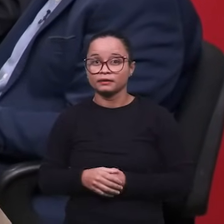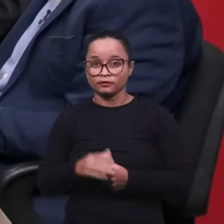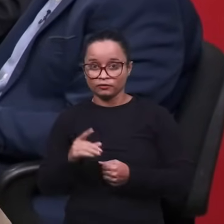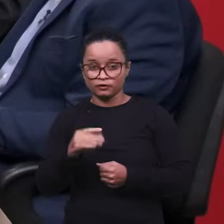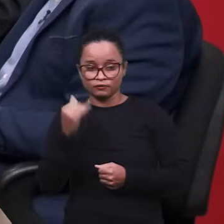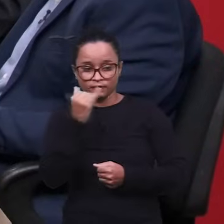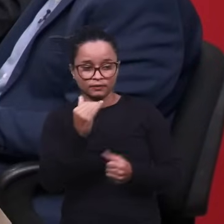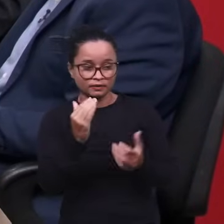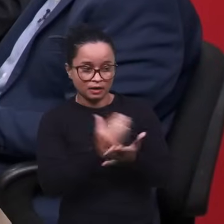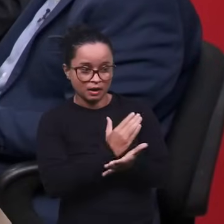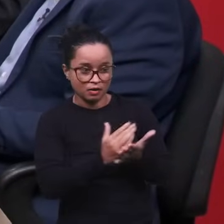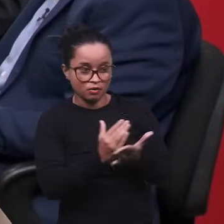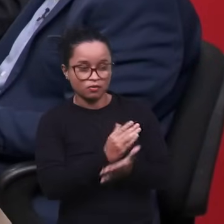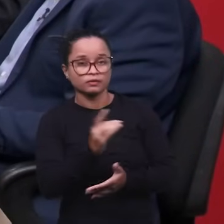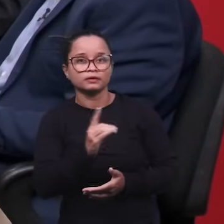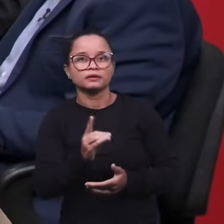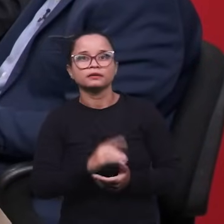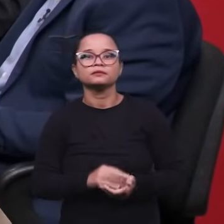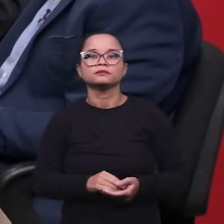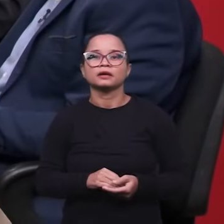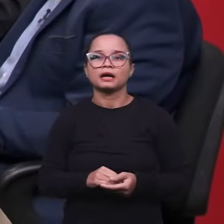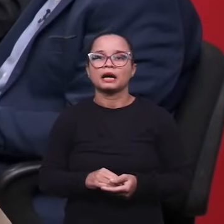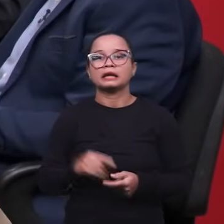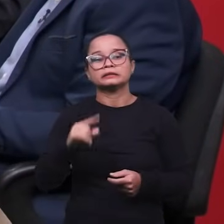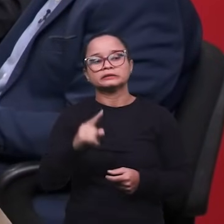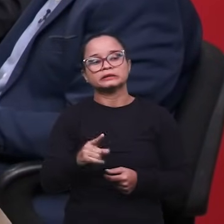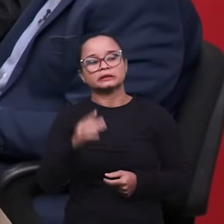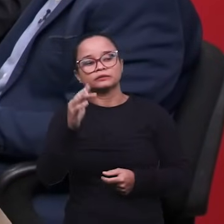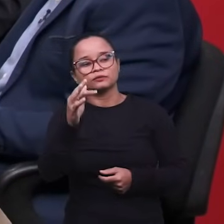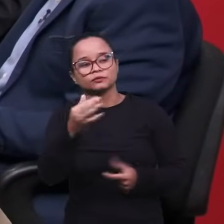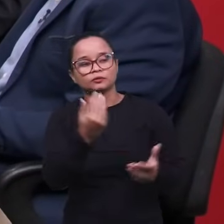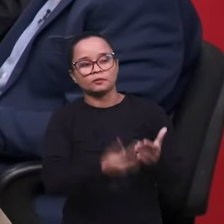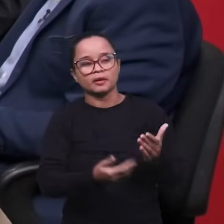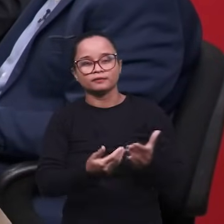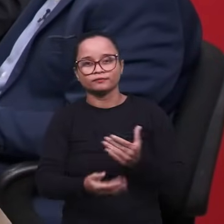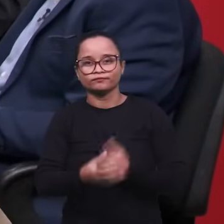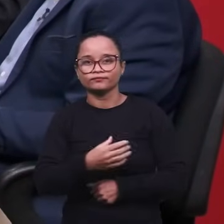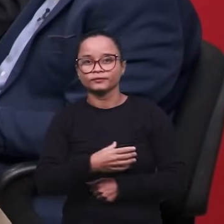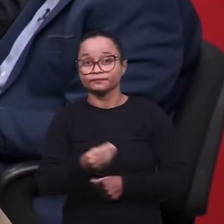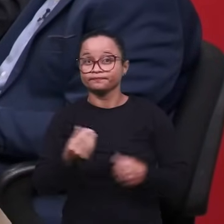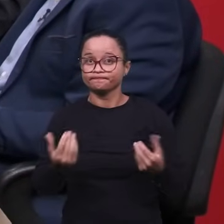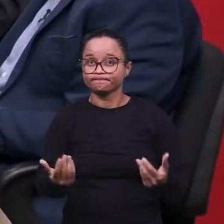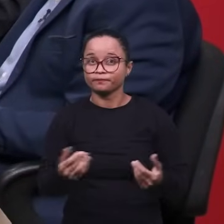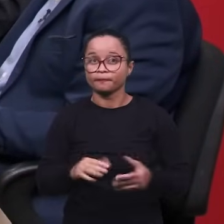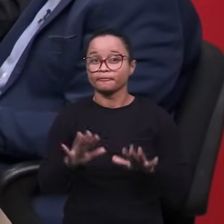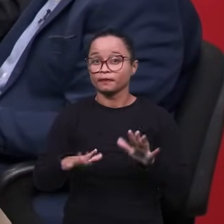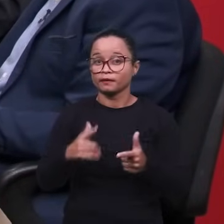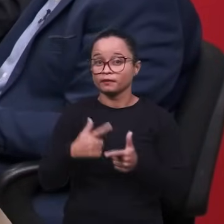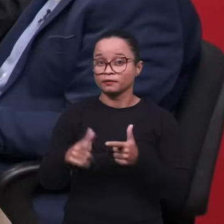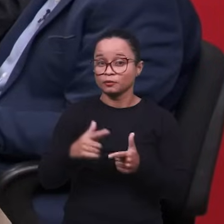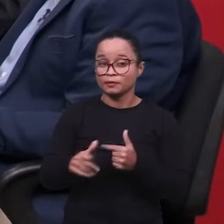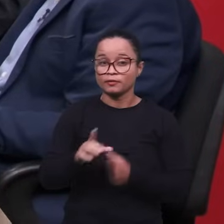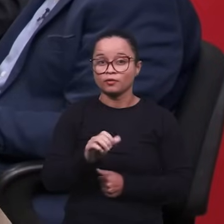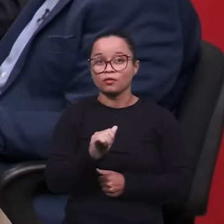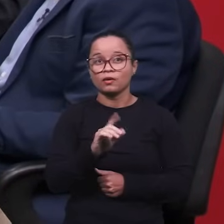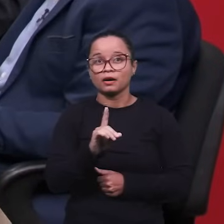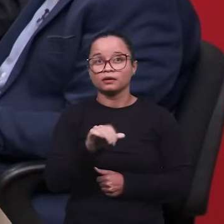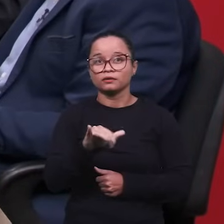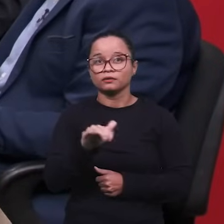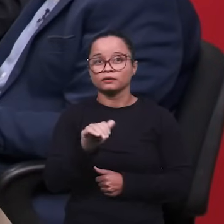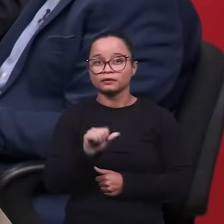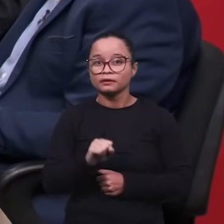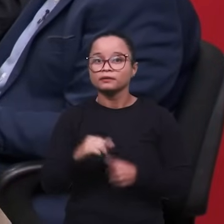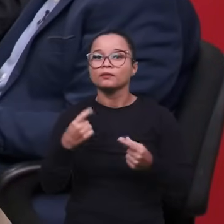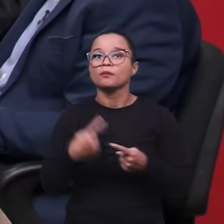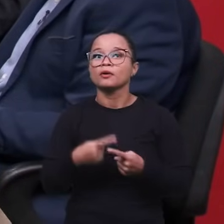dito alguns nãos para Adonias, ele não tinha perdido seu filho lá na frente, né? E veja, Josias, que o problema não está só com Adonias.